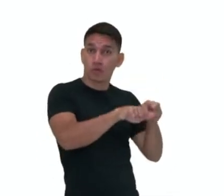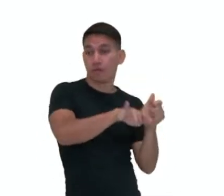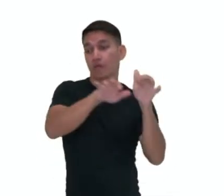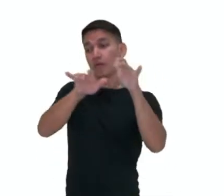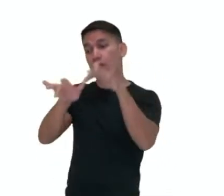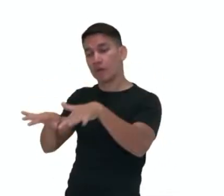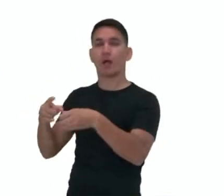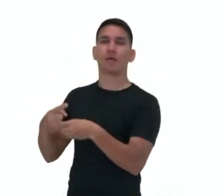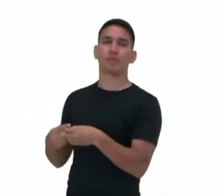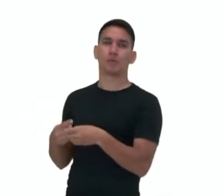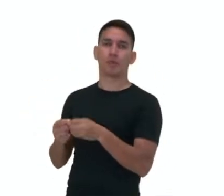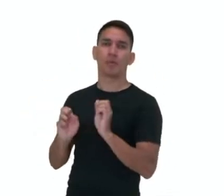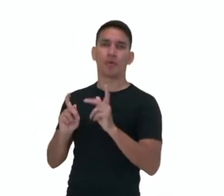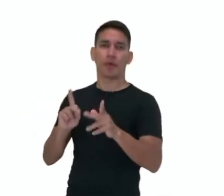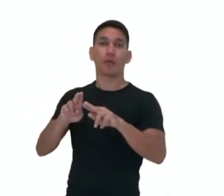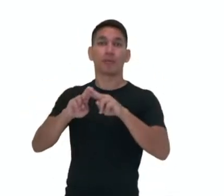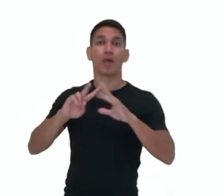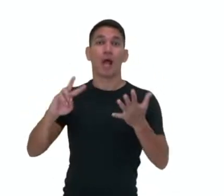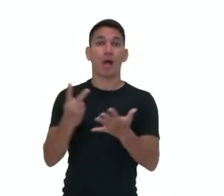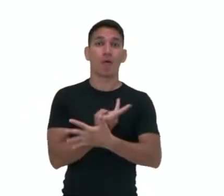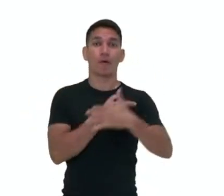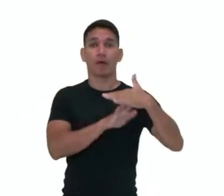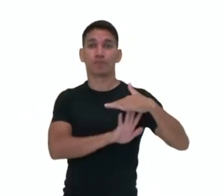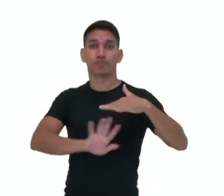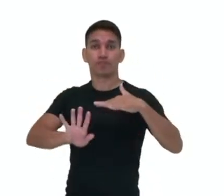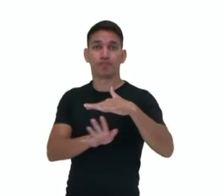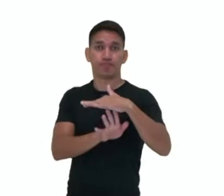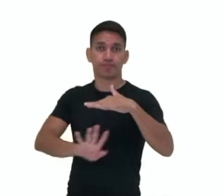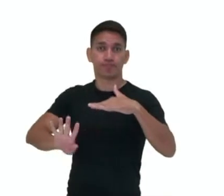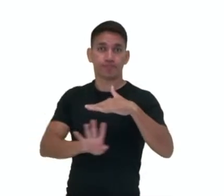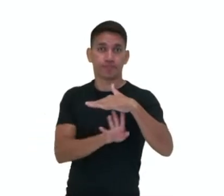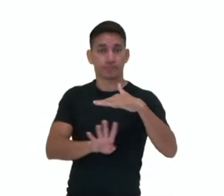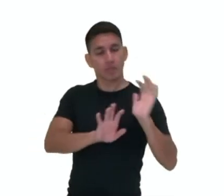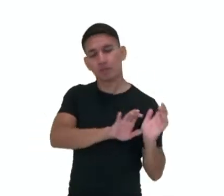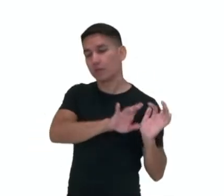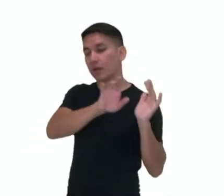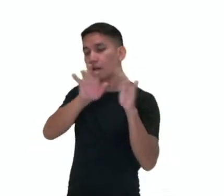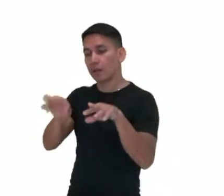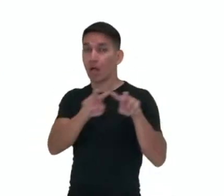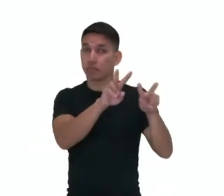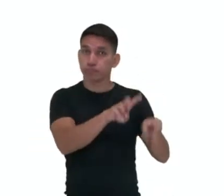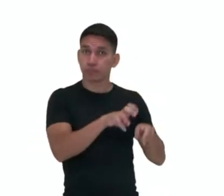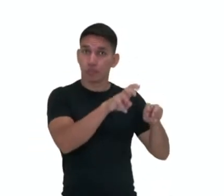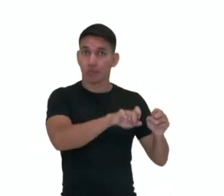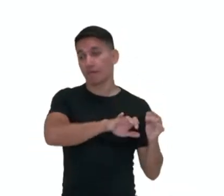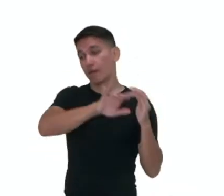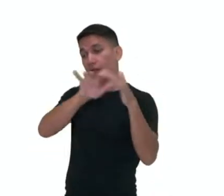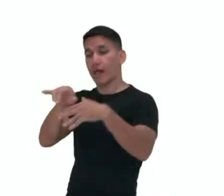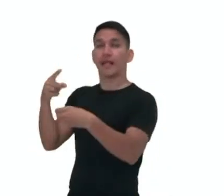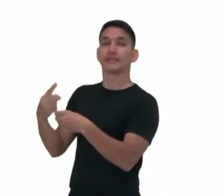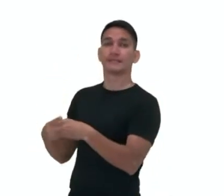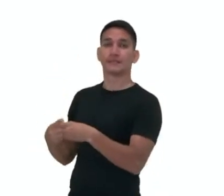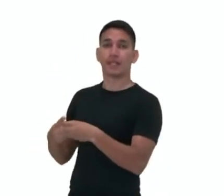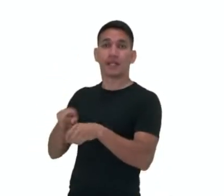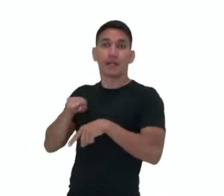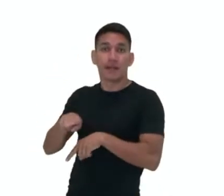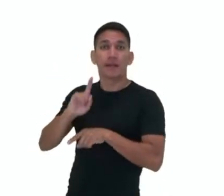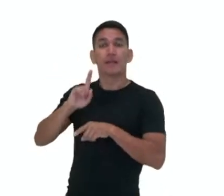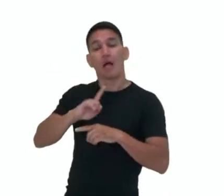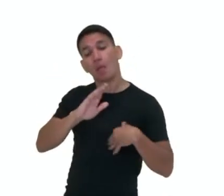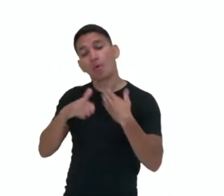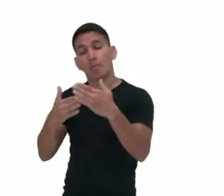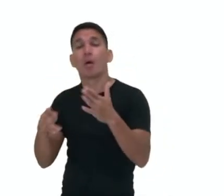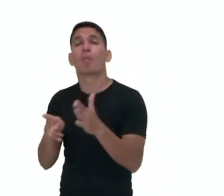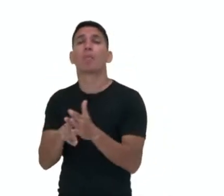né? Então, olha só. As migrações acontecem, né, da população que vive no campo para a cidade. Esse processo, então, é motivado por